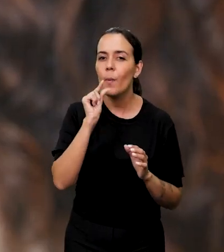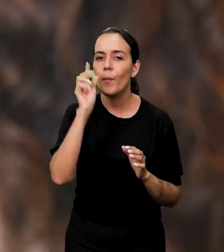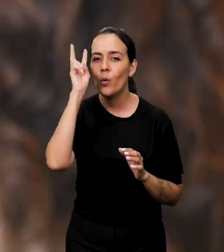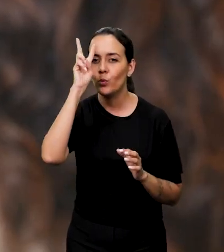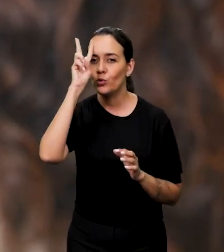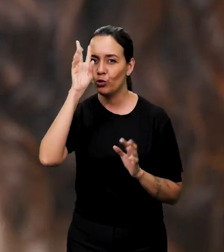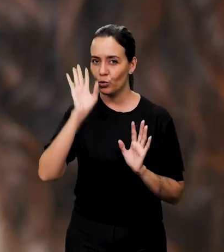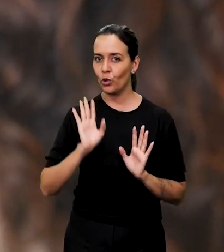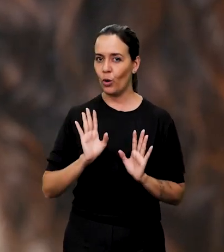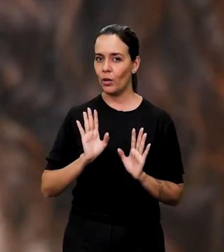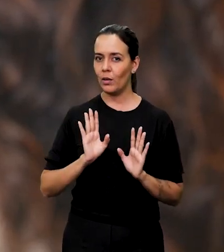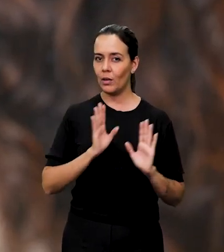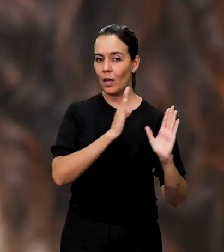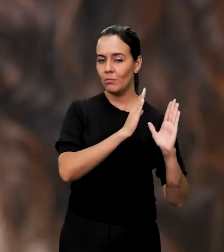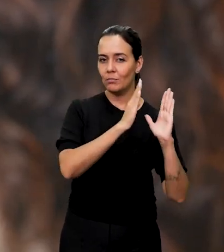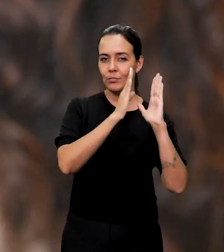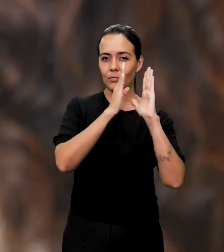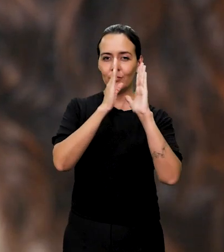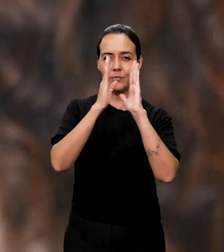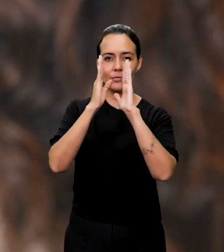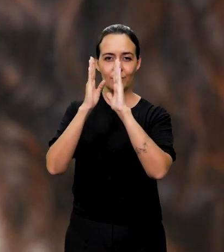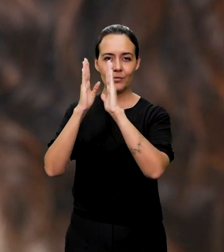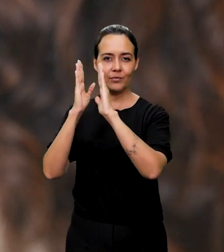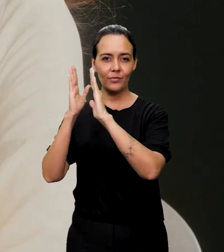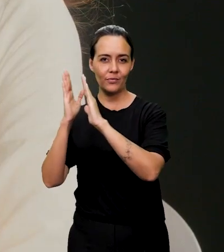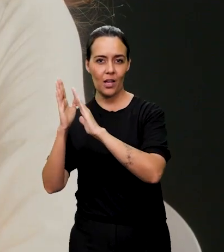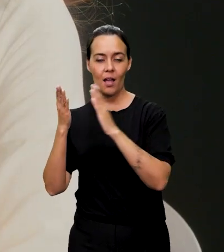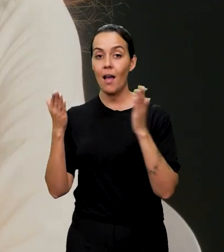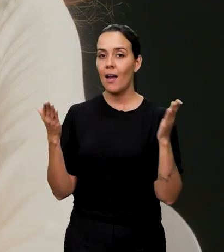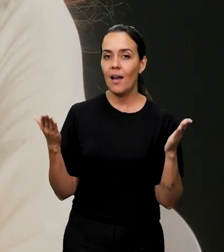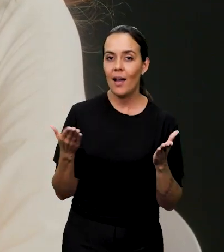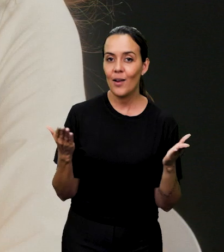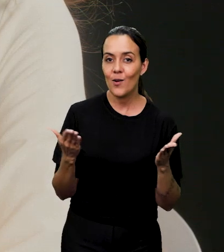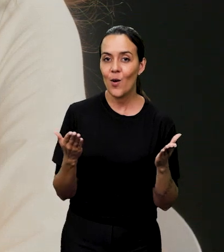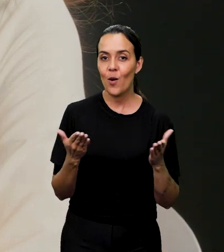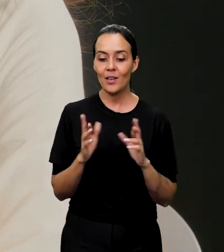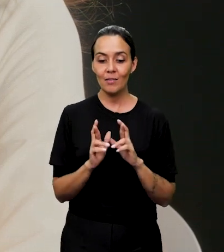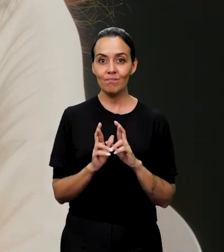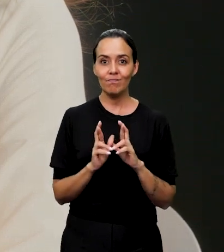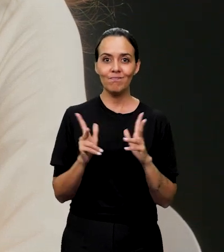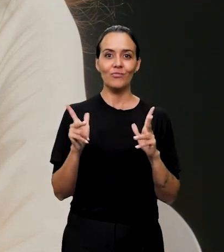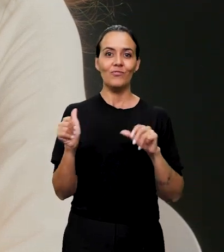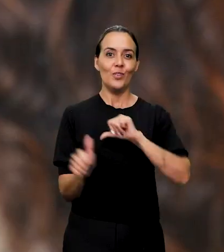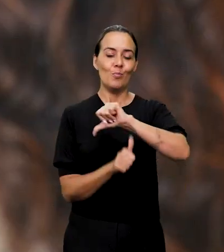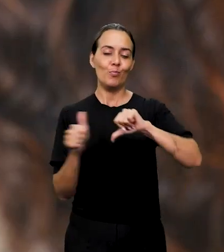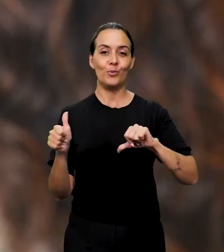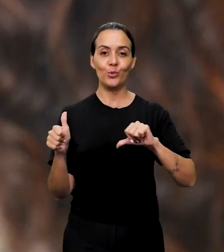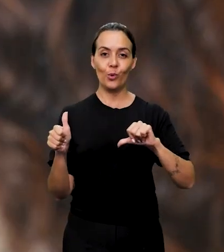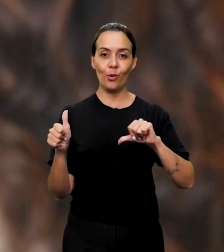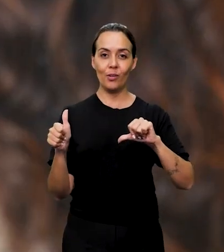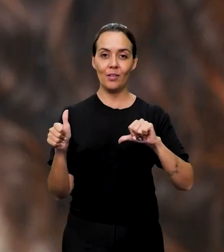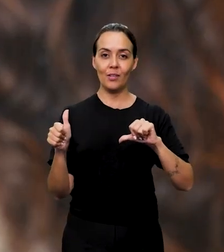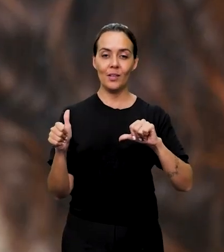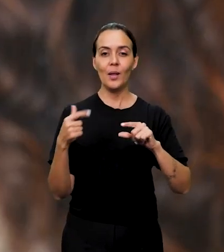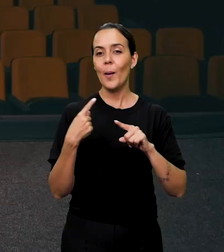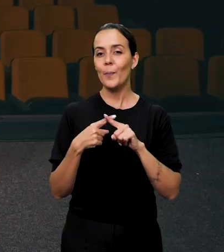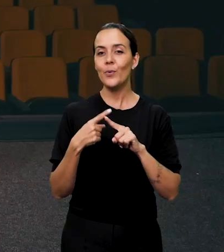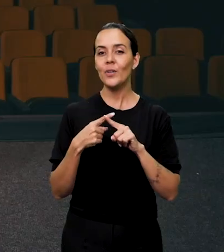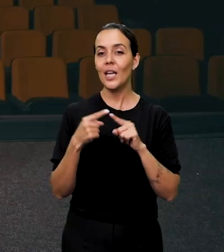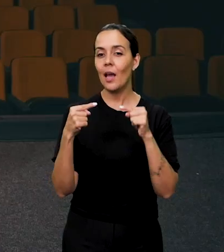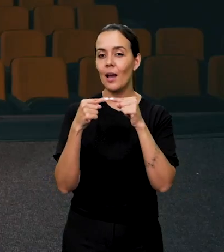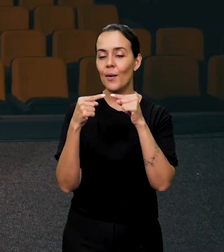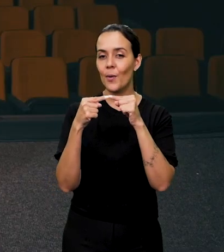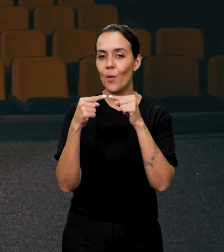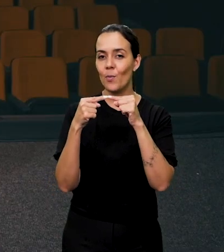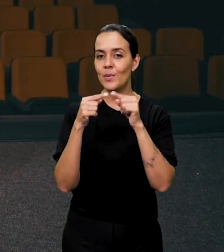margem, ela diminuiu um pouco. Um pouco? Né? E aí, de certa Muito. maneira, tem uma coisa geral que tem